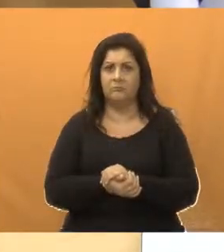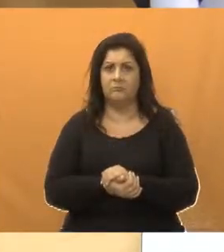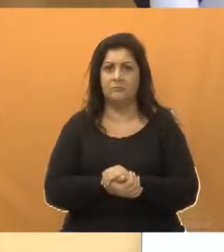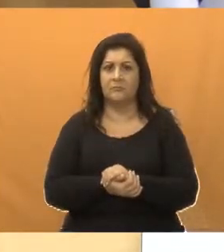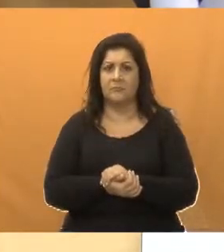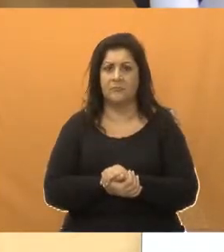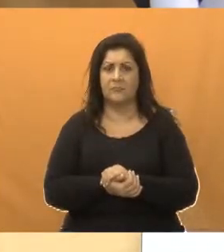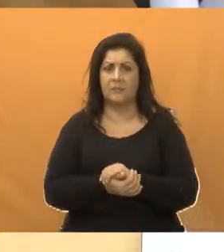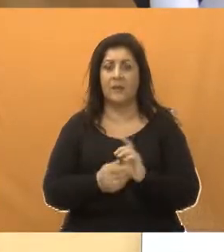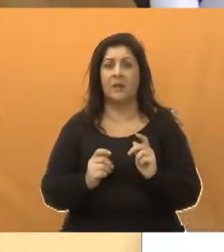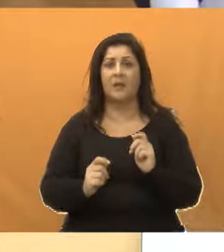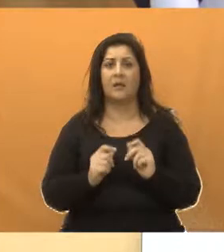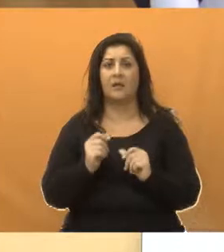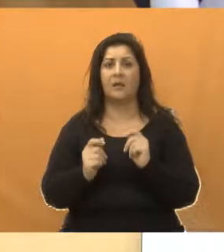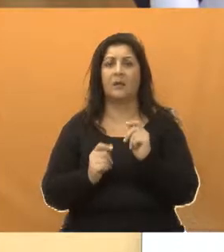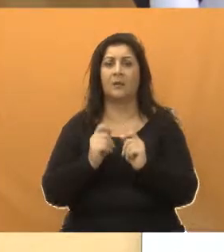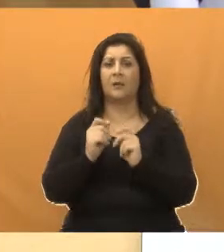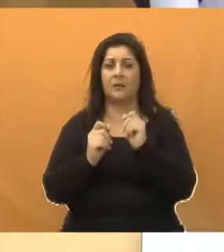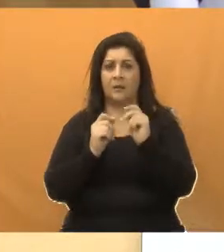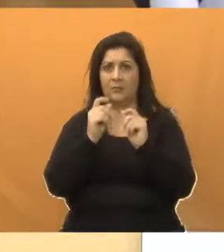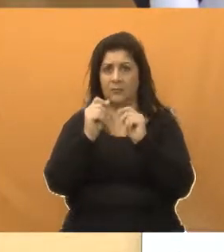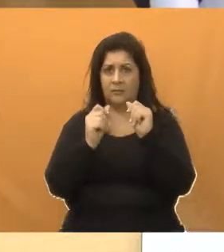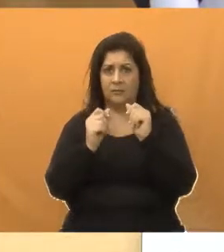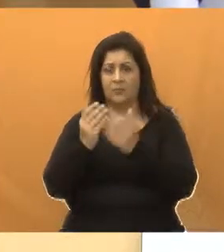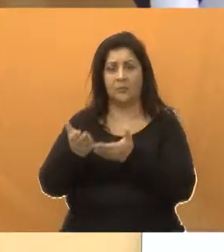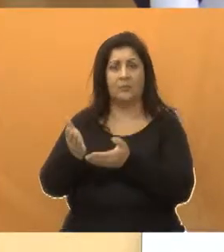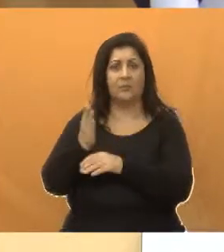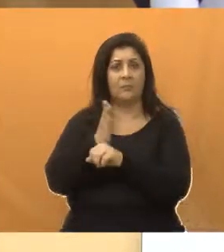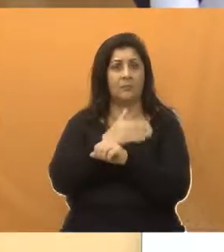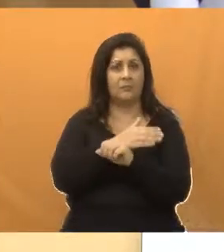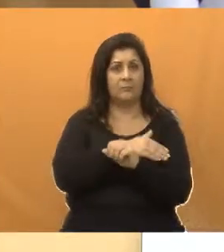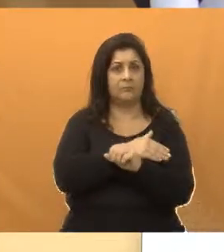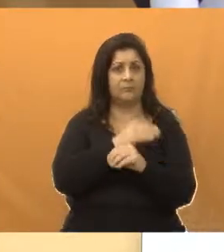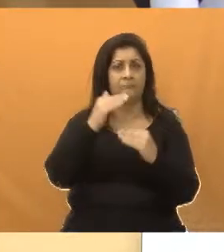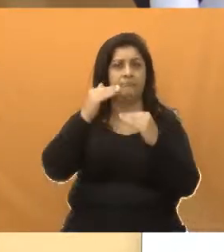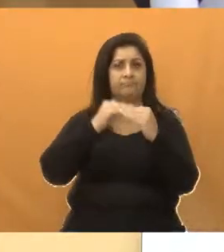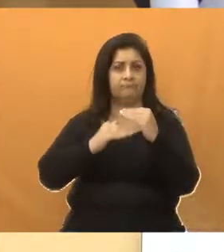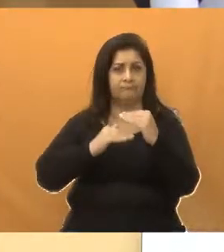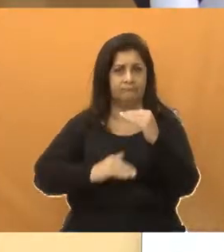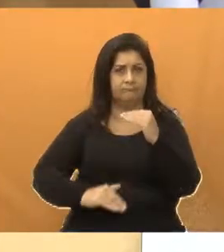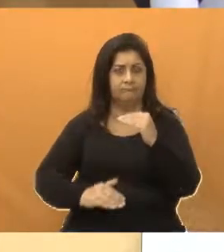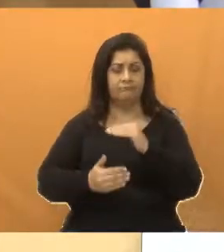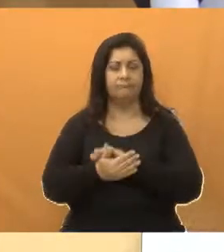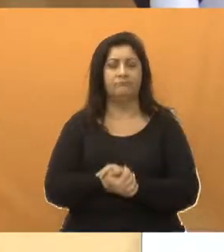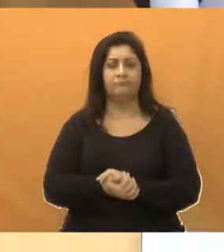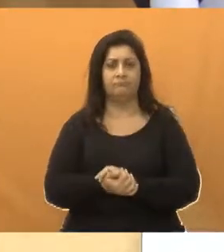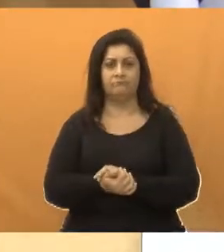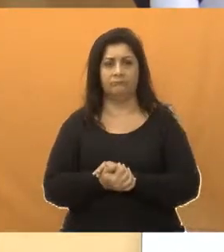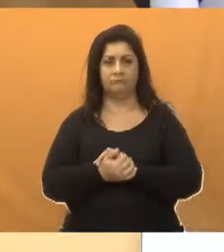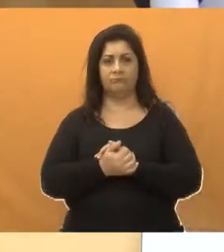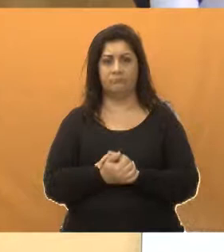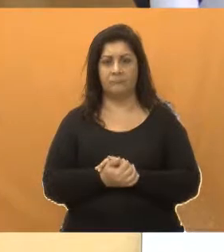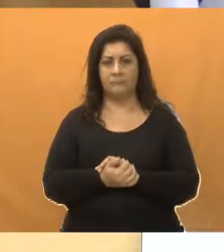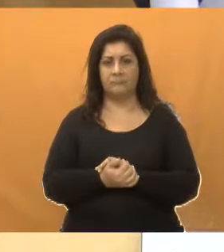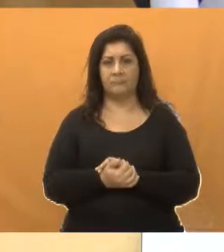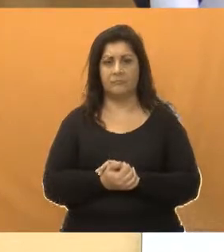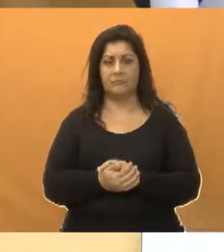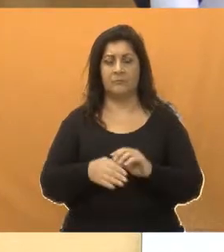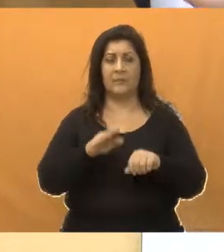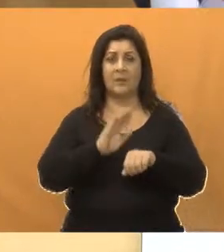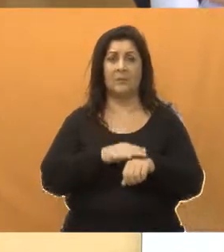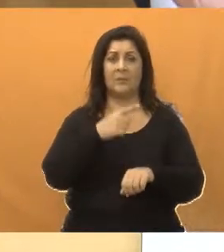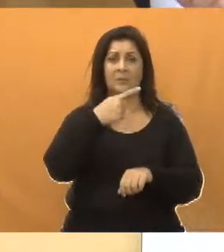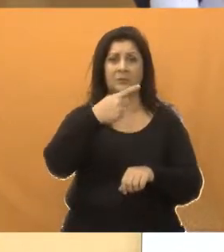país retraiu, né? A atividade econômica retraiu em relação aos anos anteriores, já são mais de